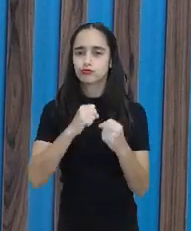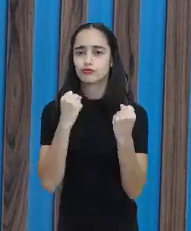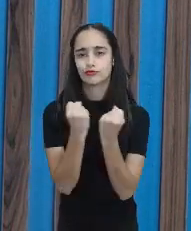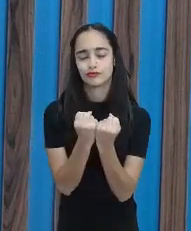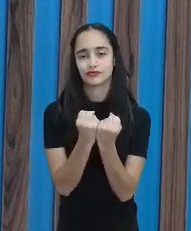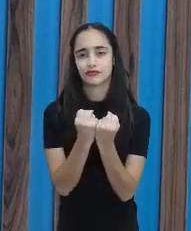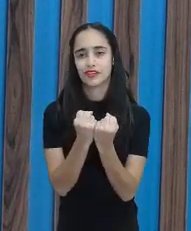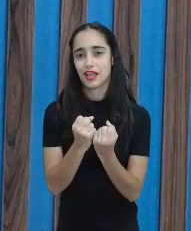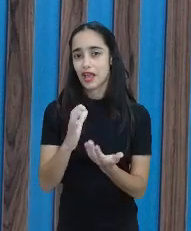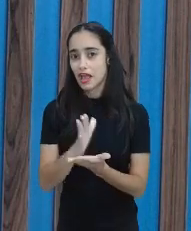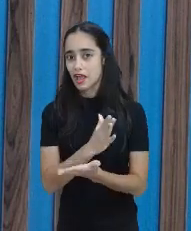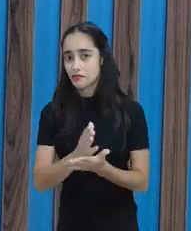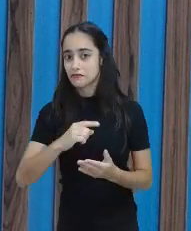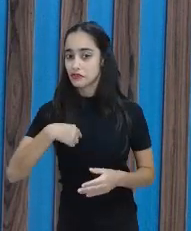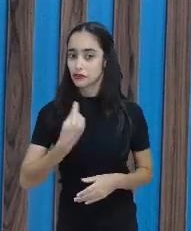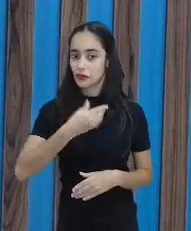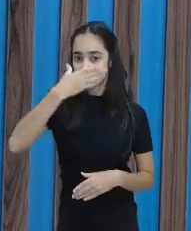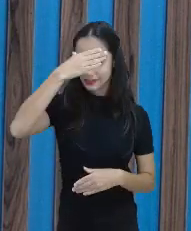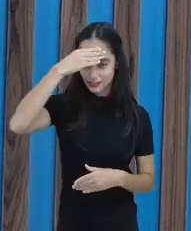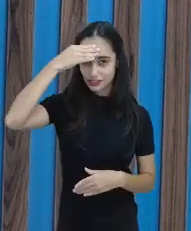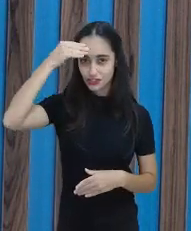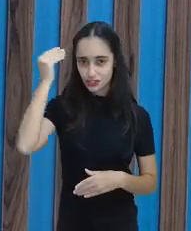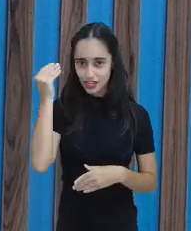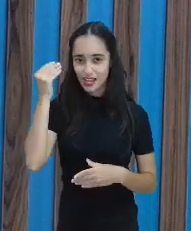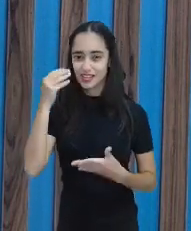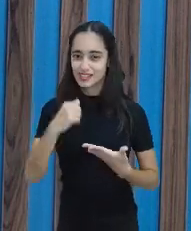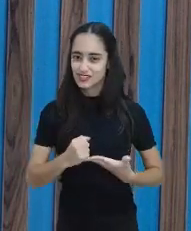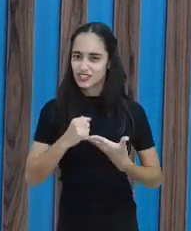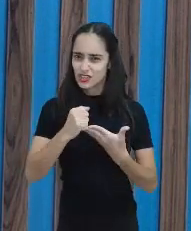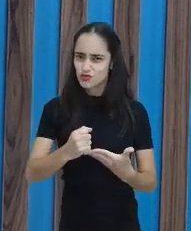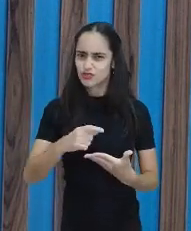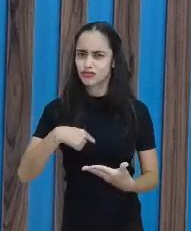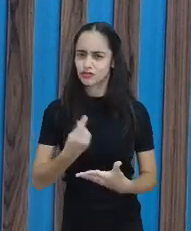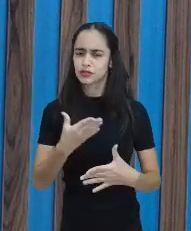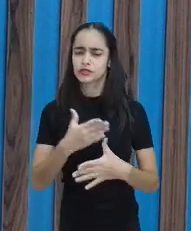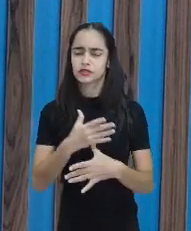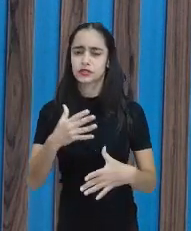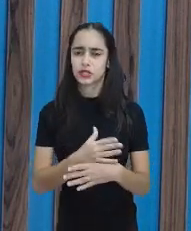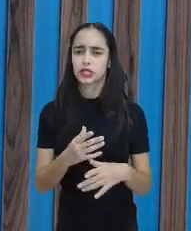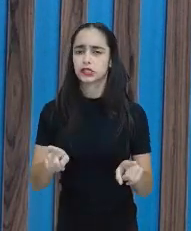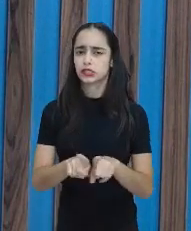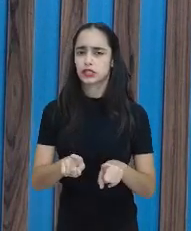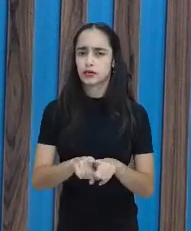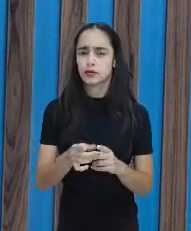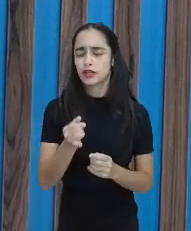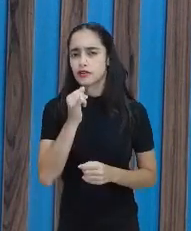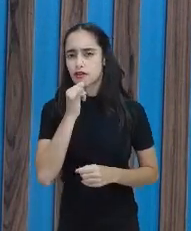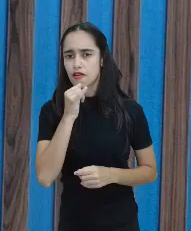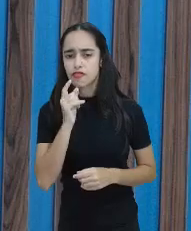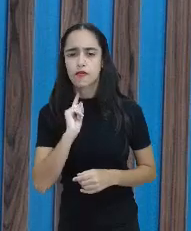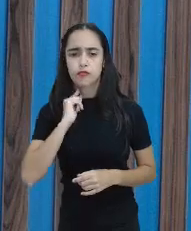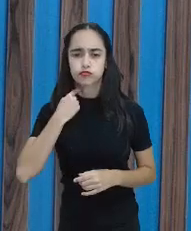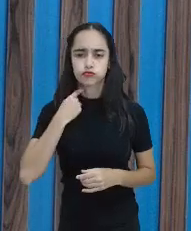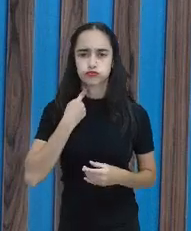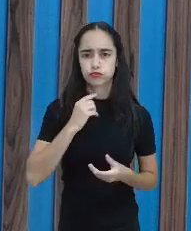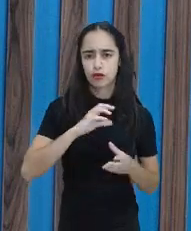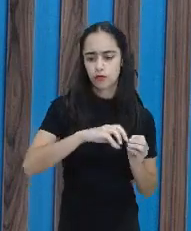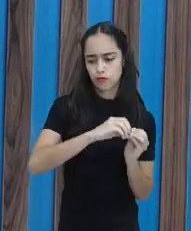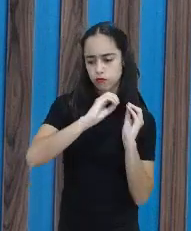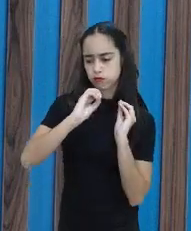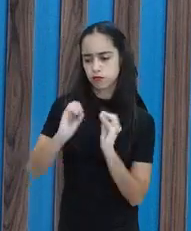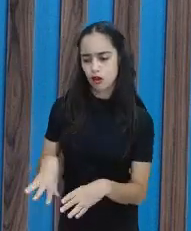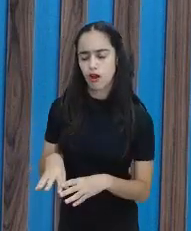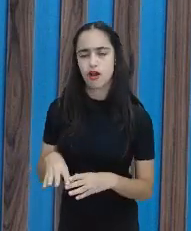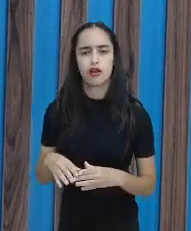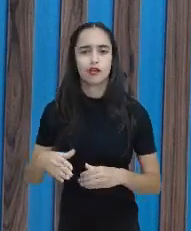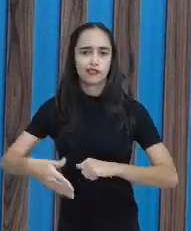gente esquece, né? Aquele lixo, né? Aquele resíduo que a gente pega ali, né? Consome e depois quer